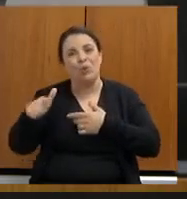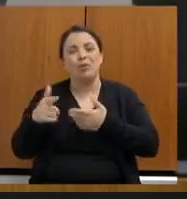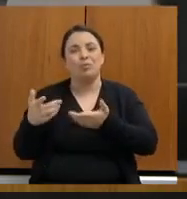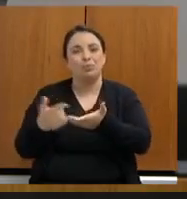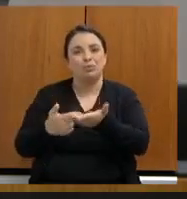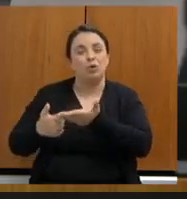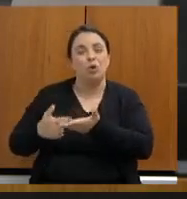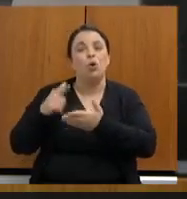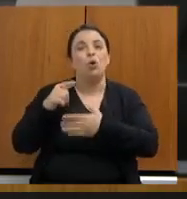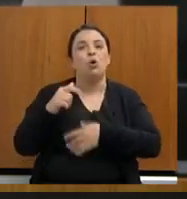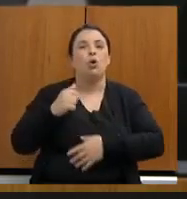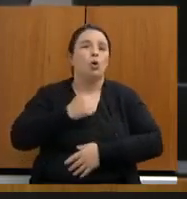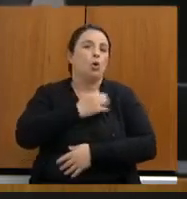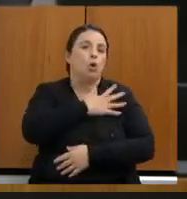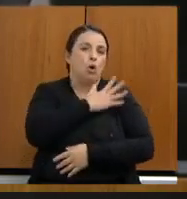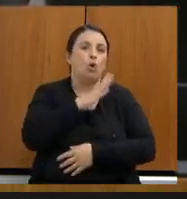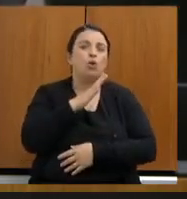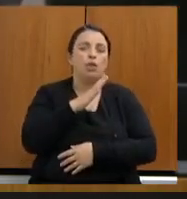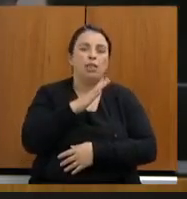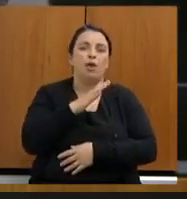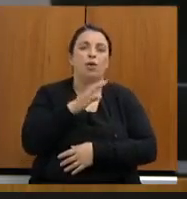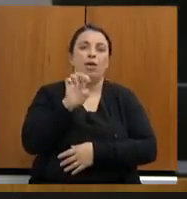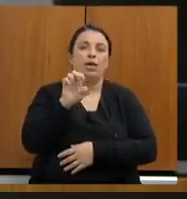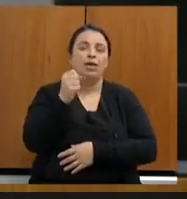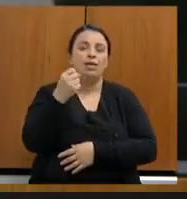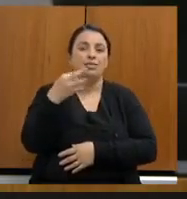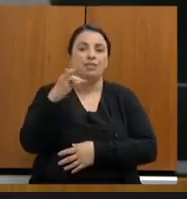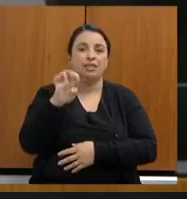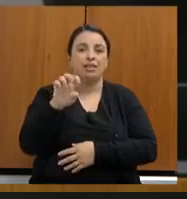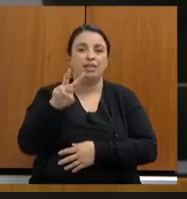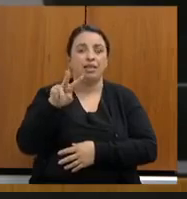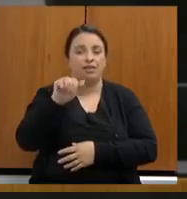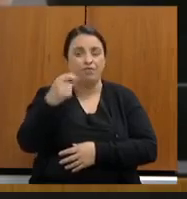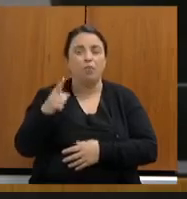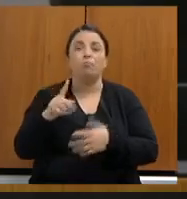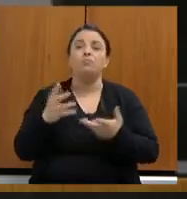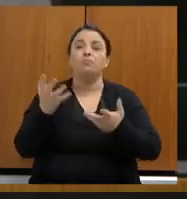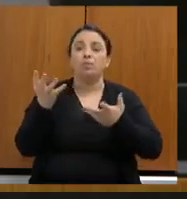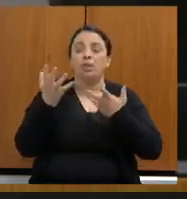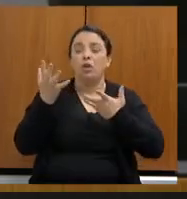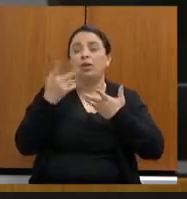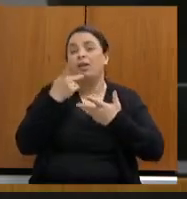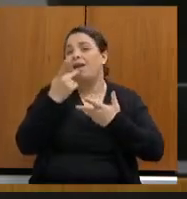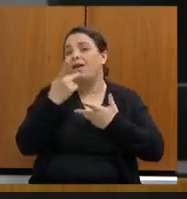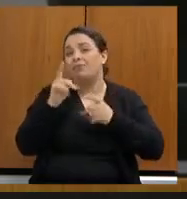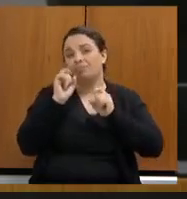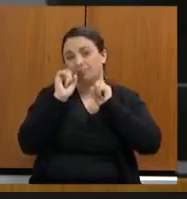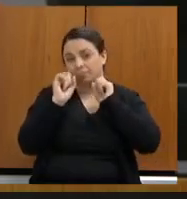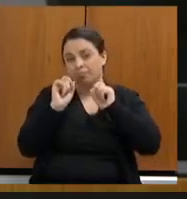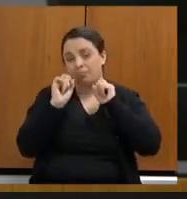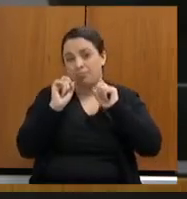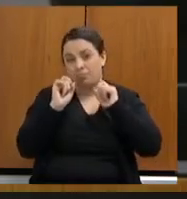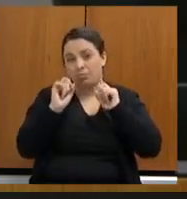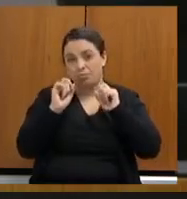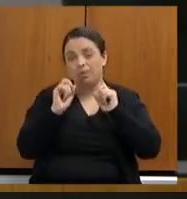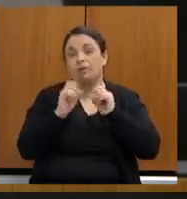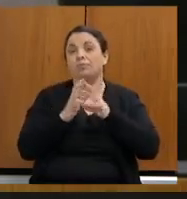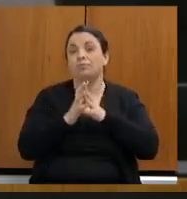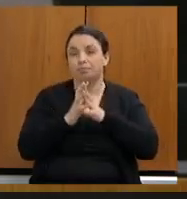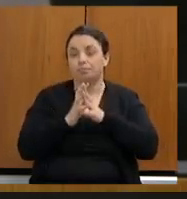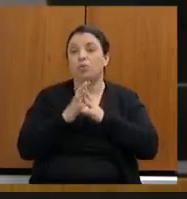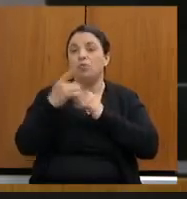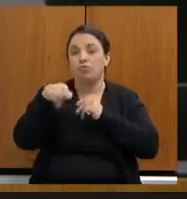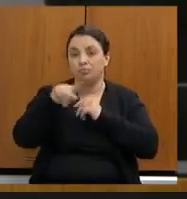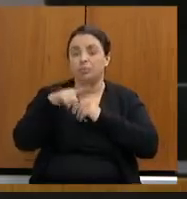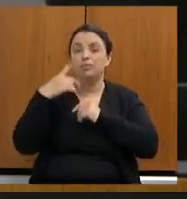do coronel Estevam eu queria que Deputado João Leite Deputado as eles Deputado no ringue e deputado Arthur